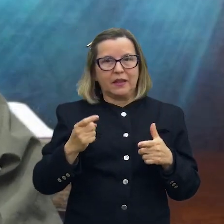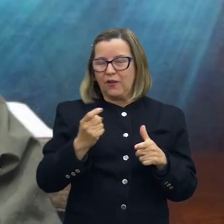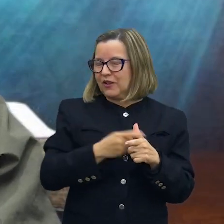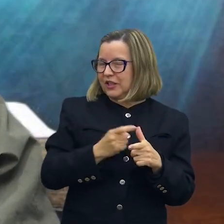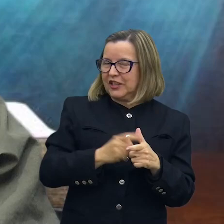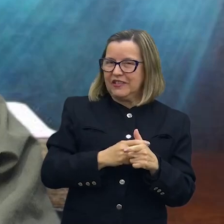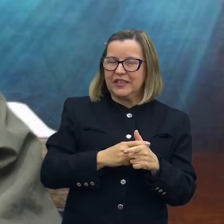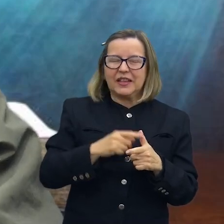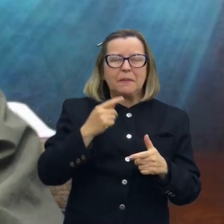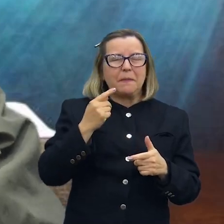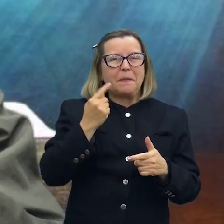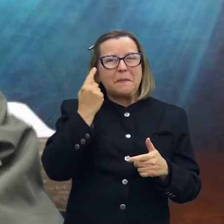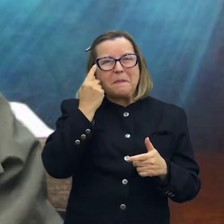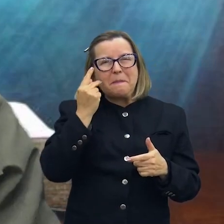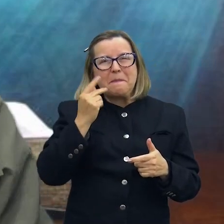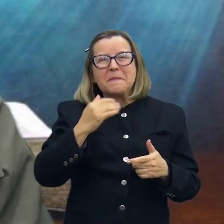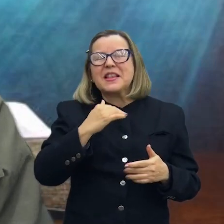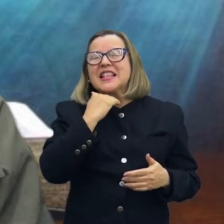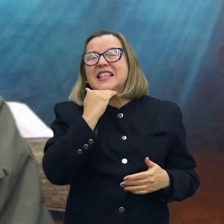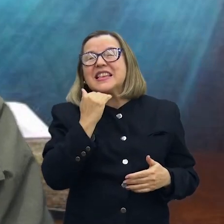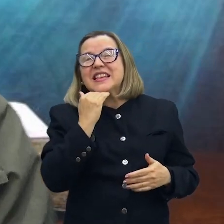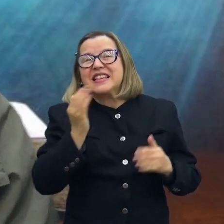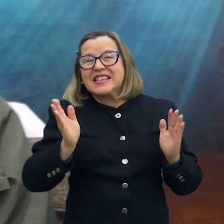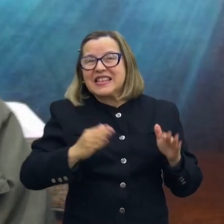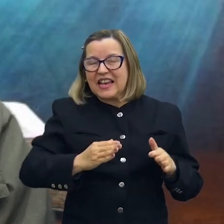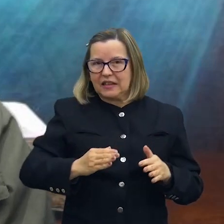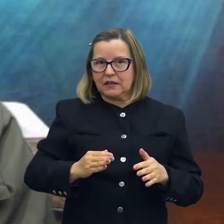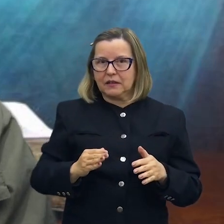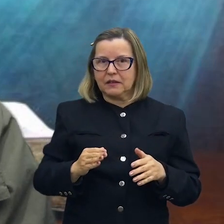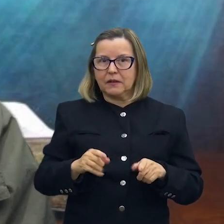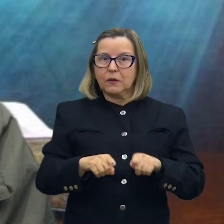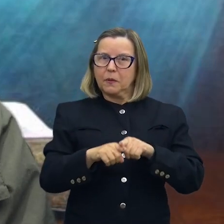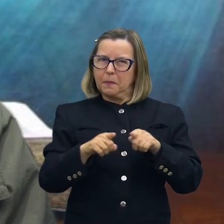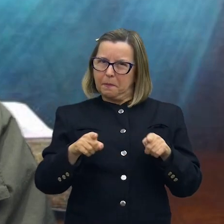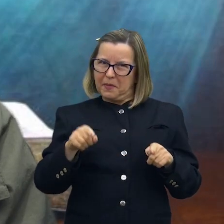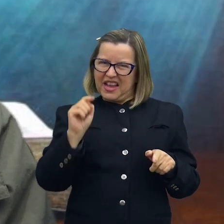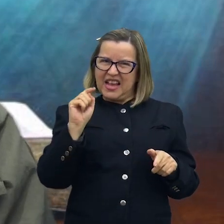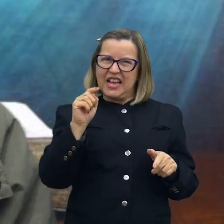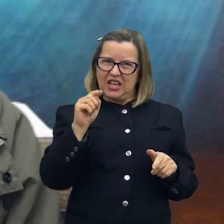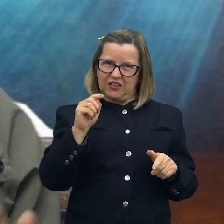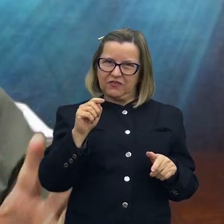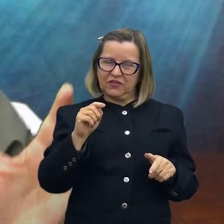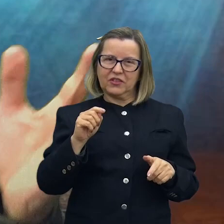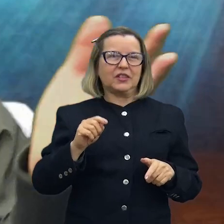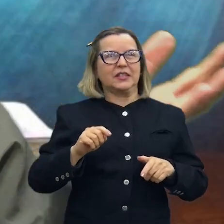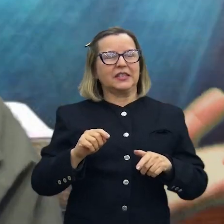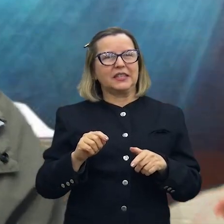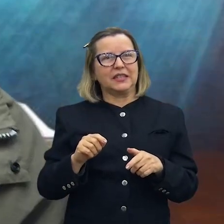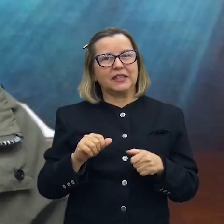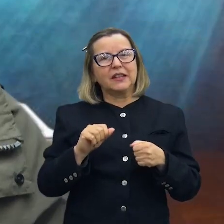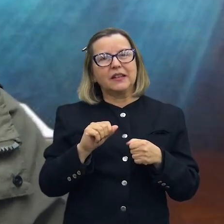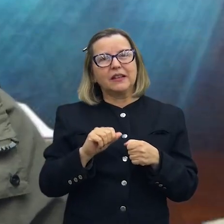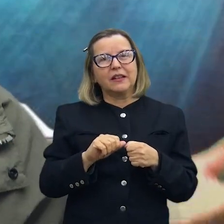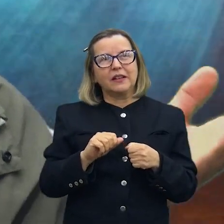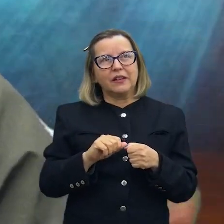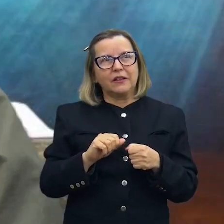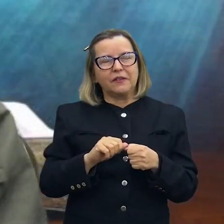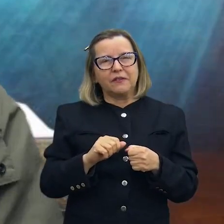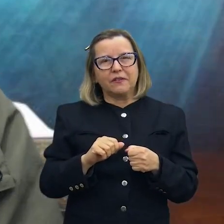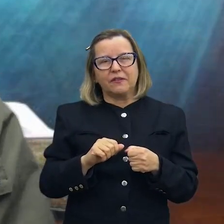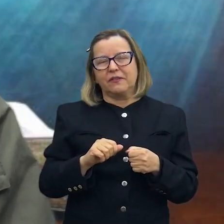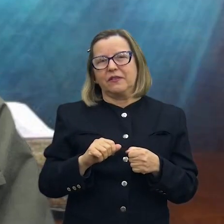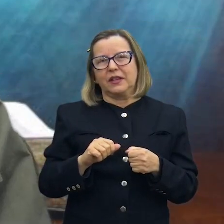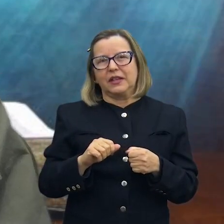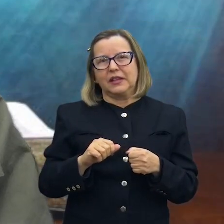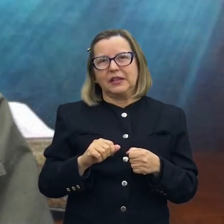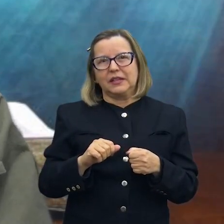quero dizer o seguinte, a maneira que você está agindo está funcionando? A gente teve algumas dificuldades, mas a gente